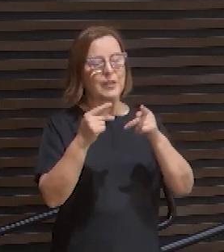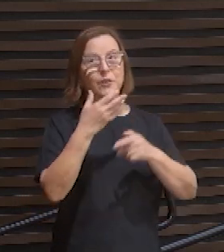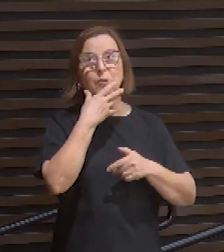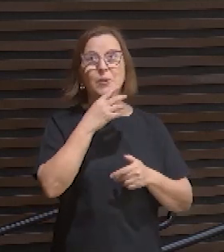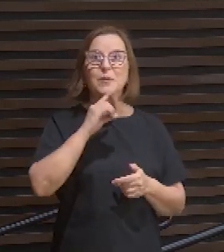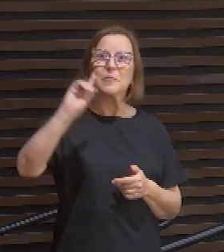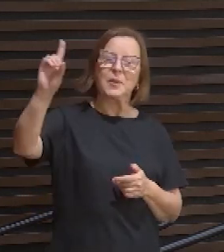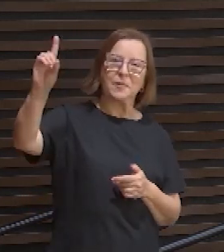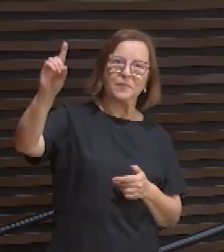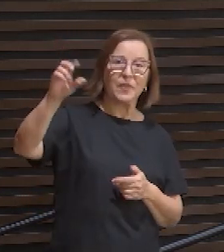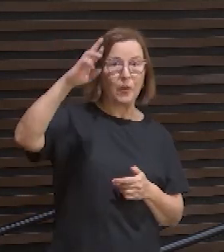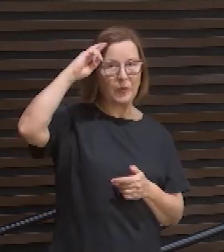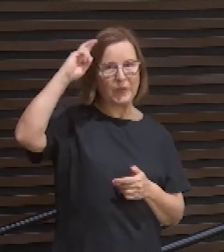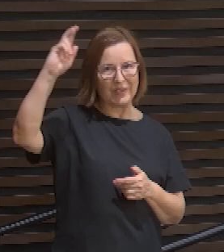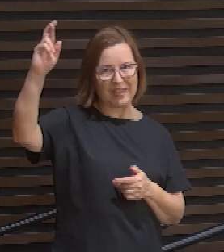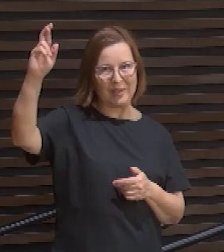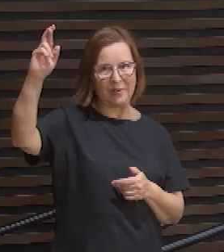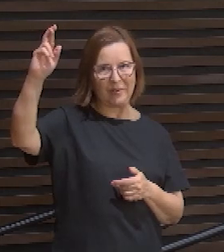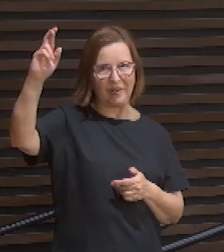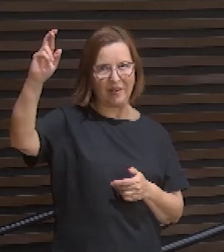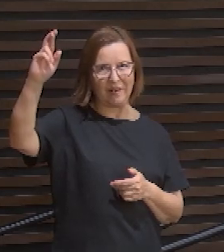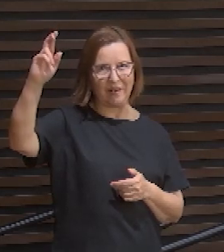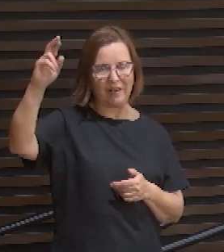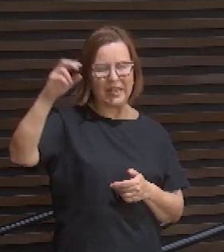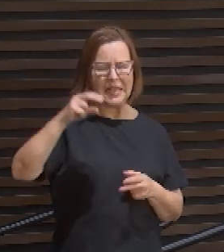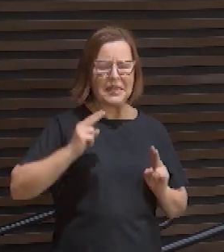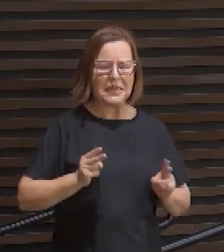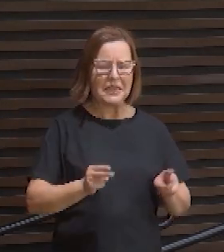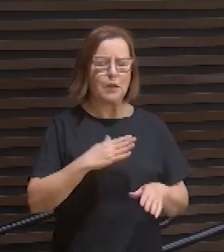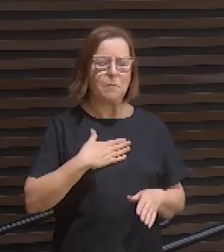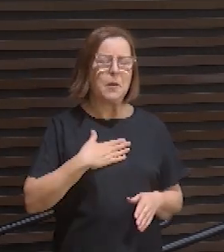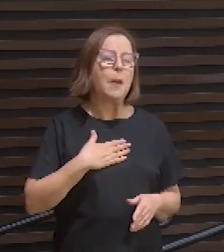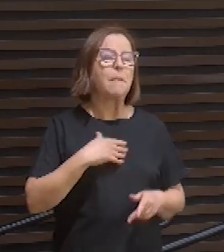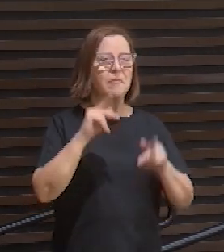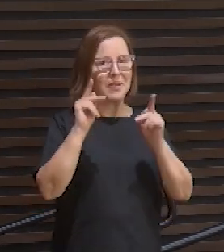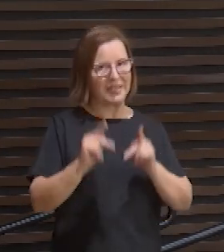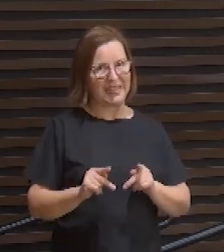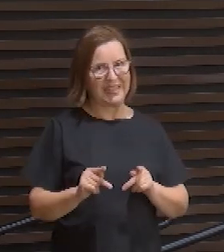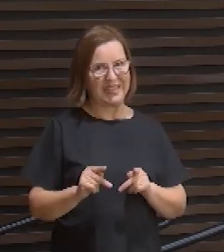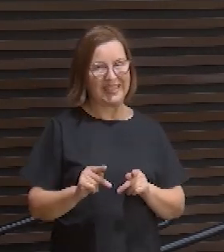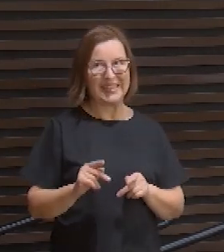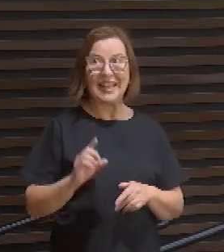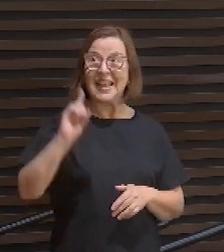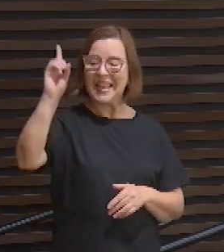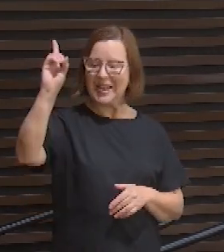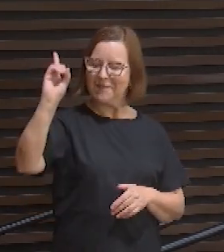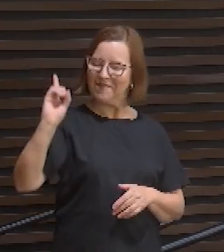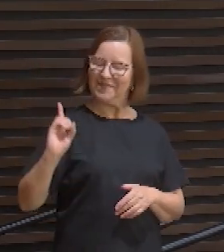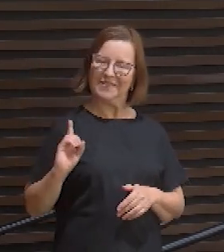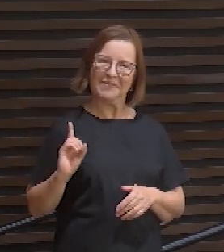O Senhor tenho-o sempre à minha presença. Estando Ele à minha direita, não serei